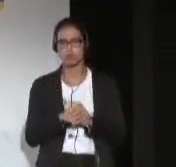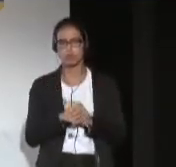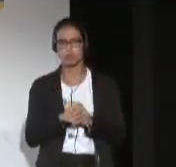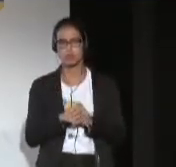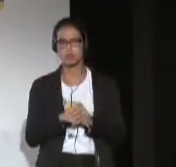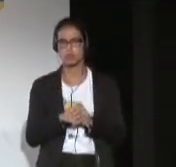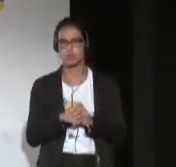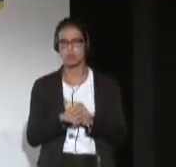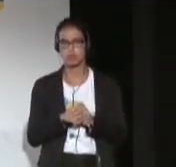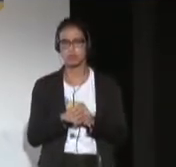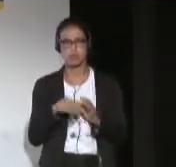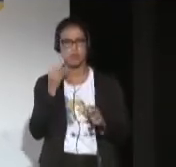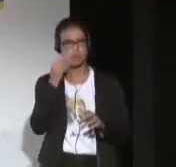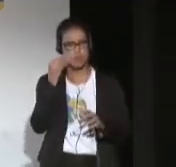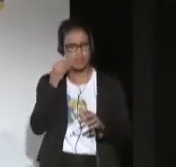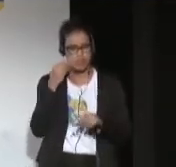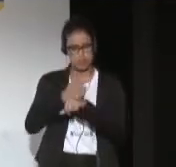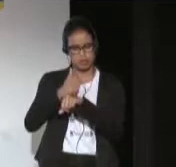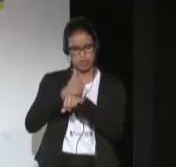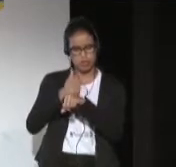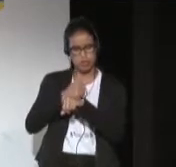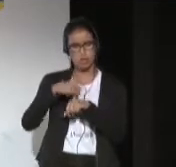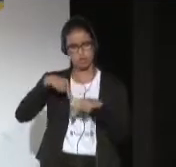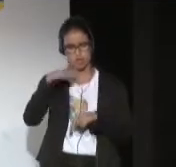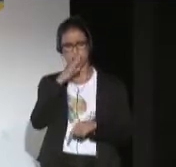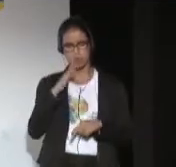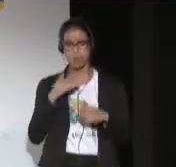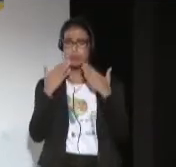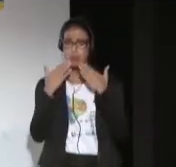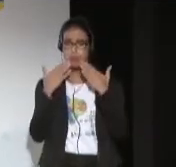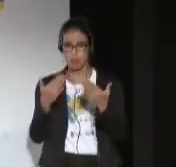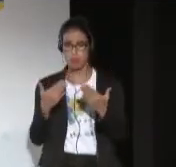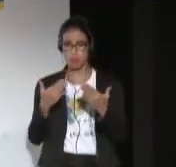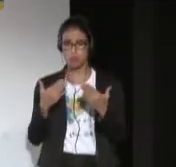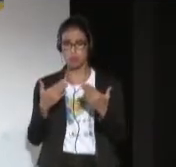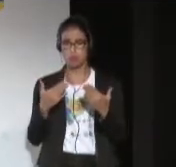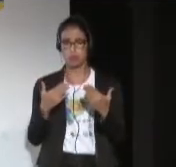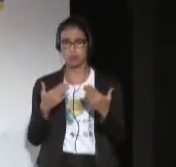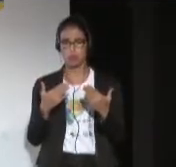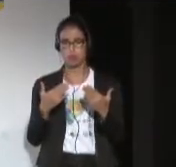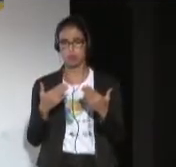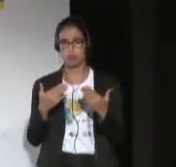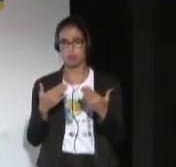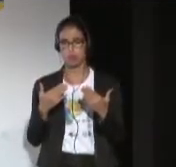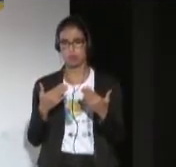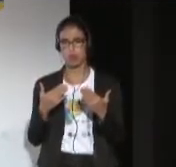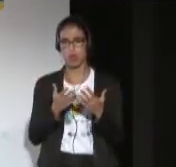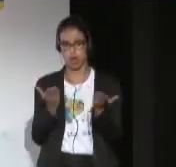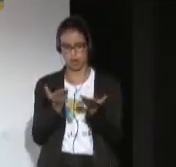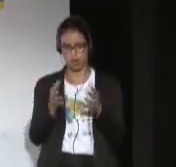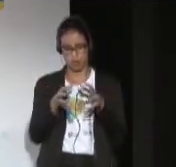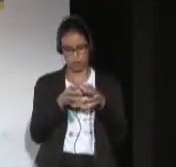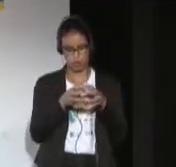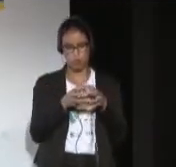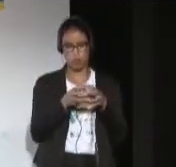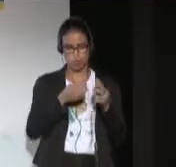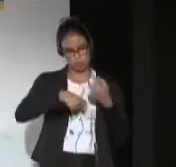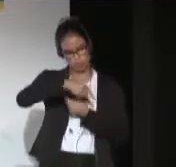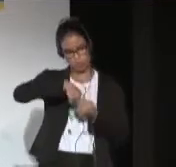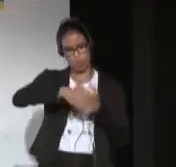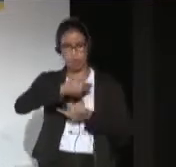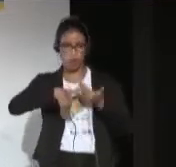muitas experiências internacionais e até nacionais mostram a potência dos regimes de colaboração.